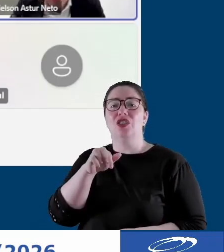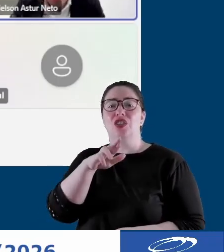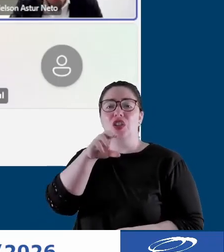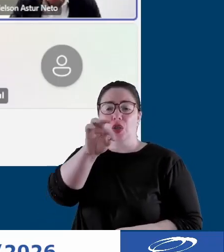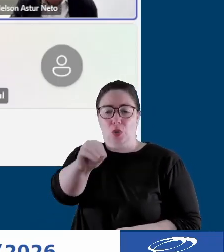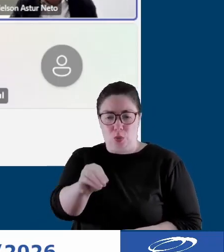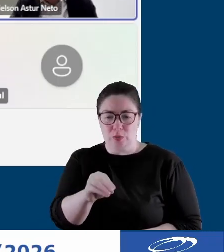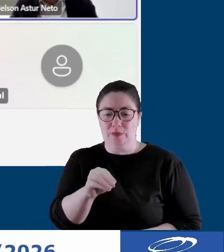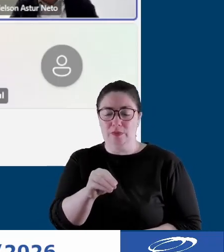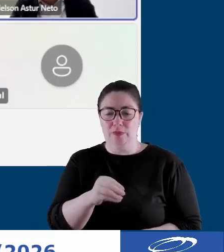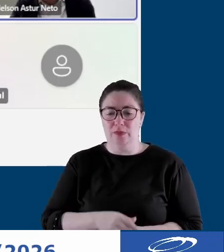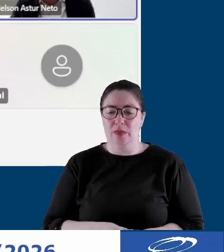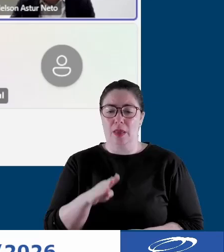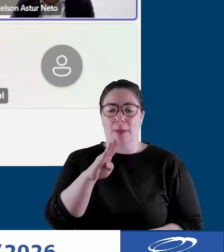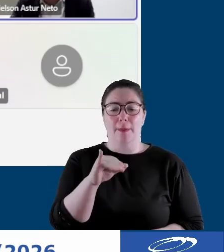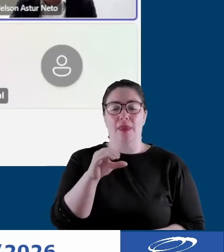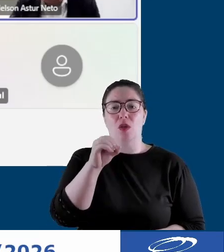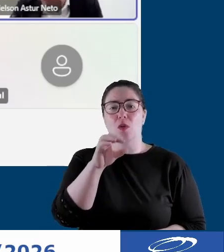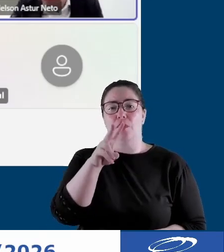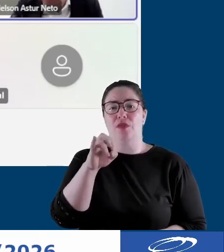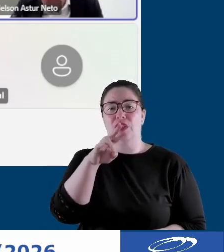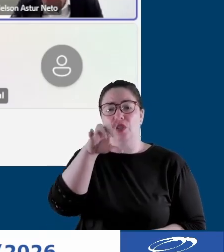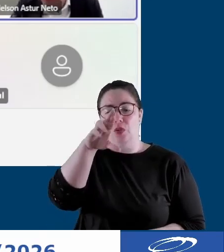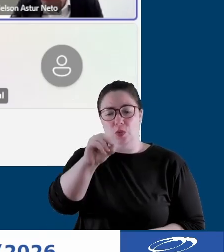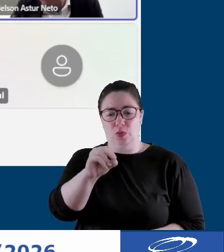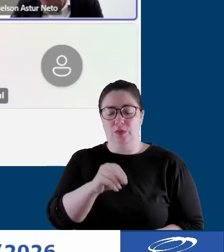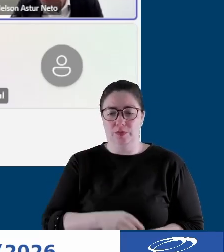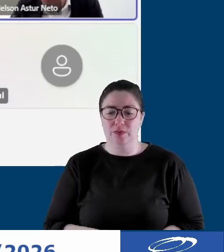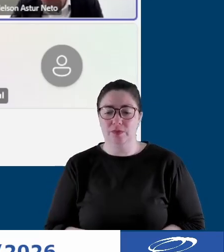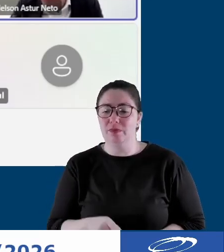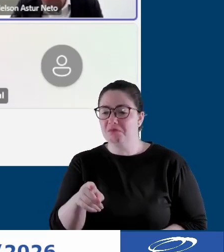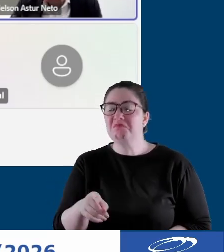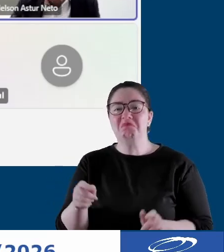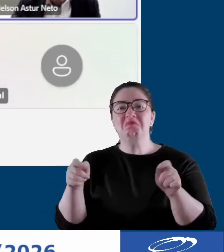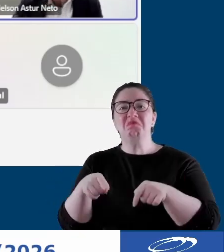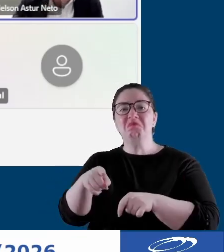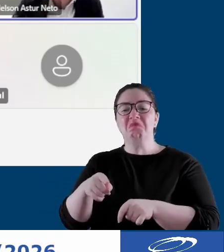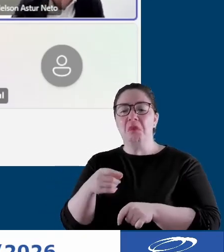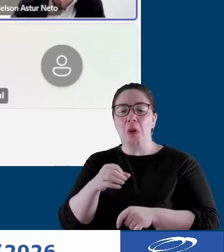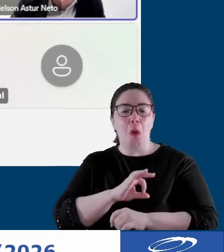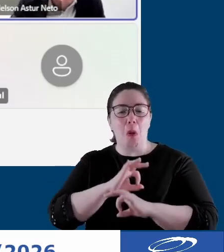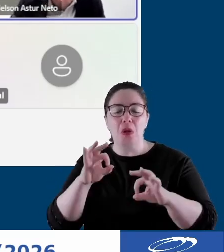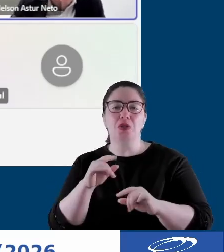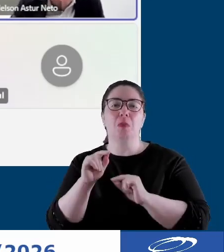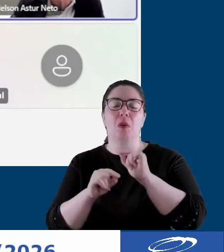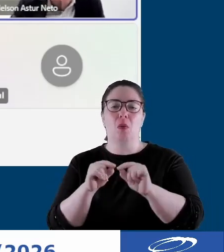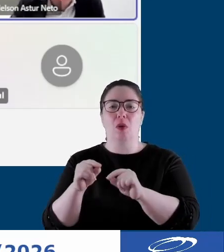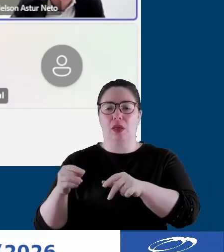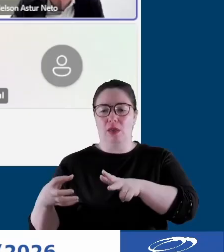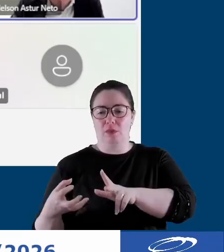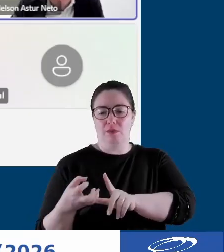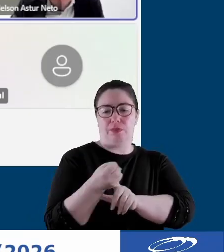o crescimento de novas bactérias. Você vê que ele tem uma capacidade muito boa também de fusão com os enxertos